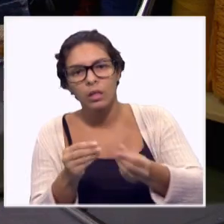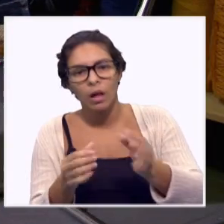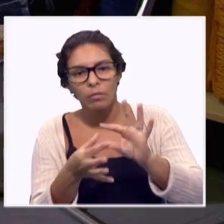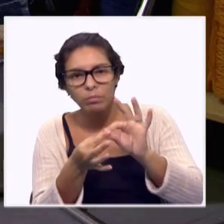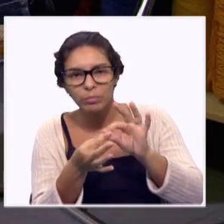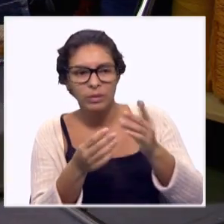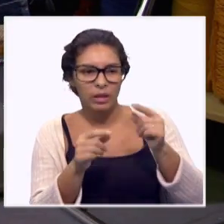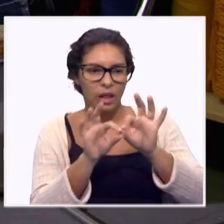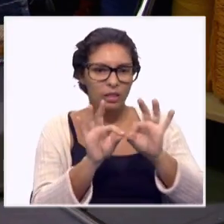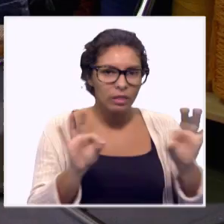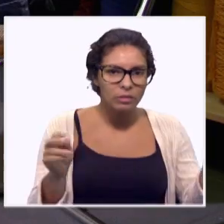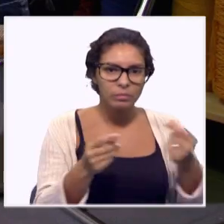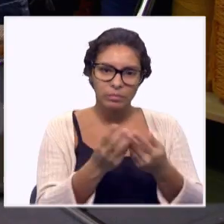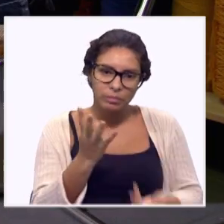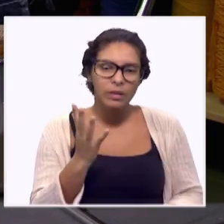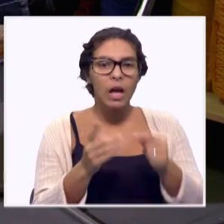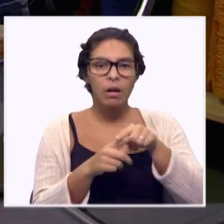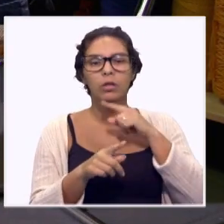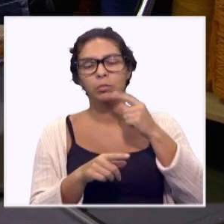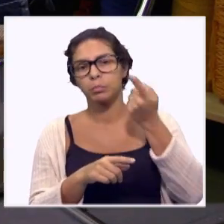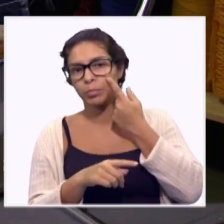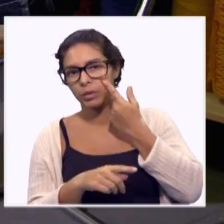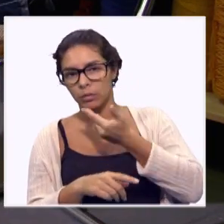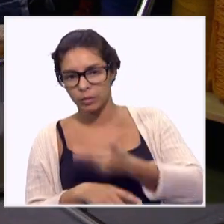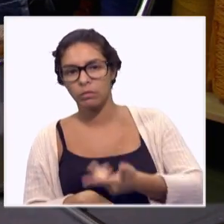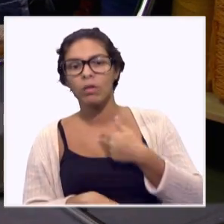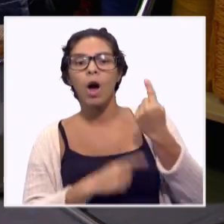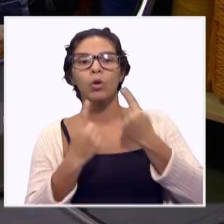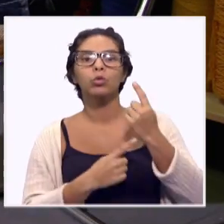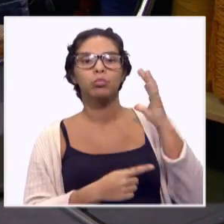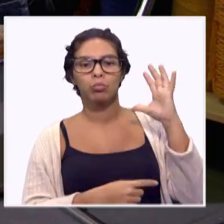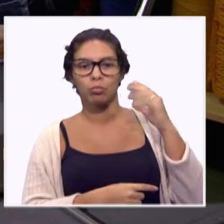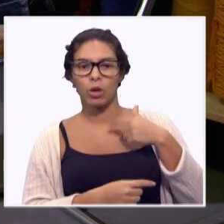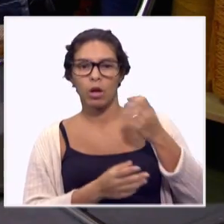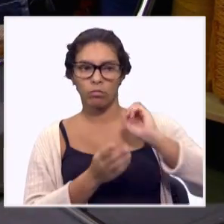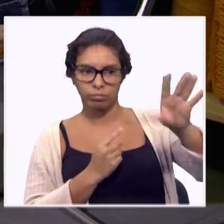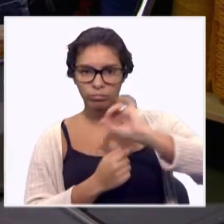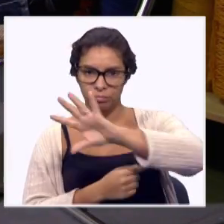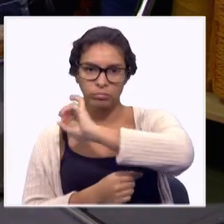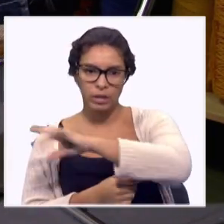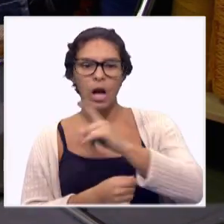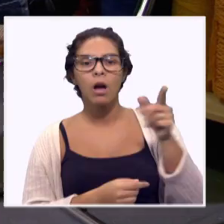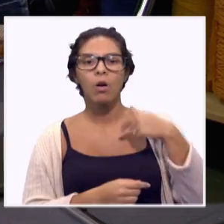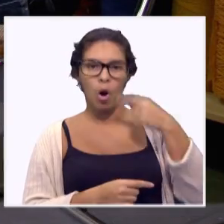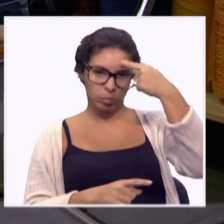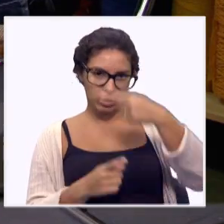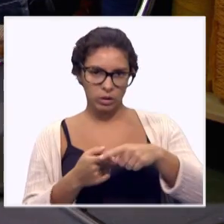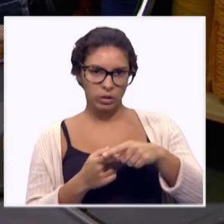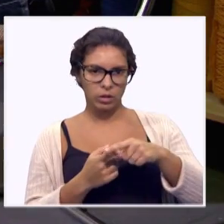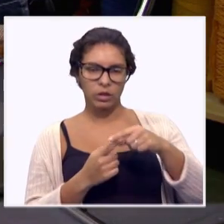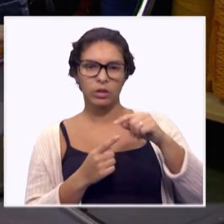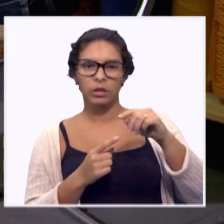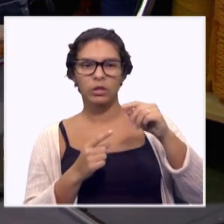materiais. Tu hoje em dia tanto fazes produtos para Portugal como também para o estrangeiro, mas a internacionalização